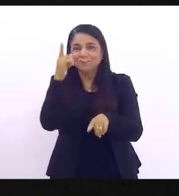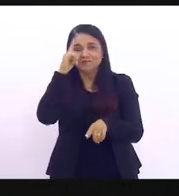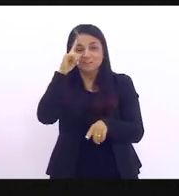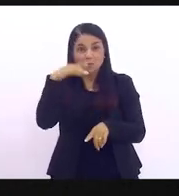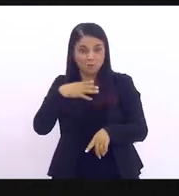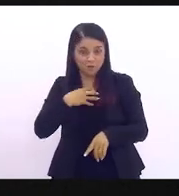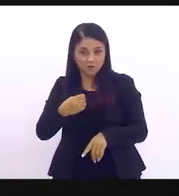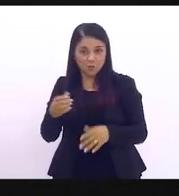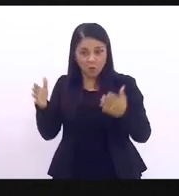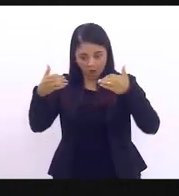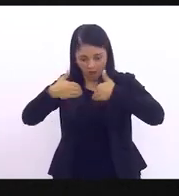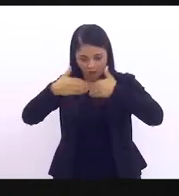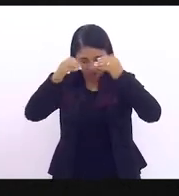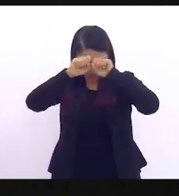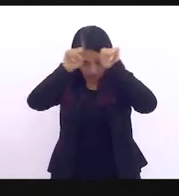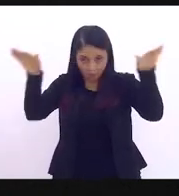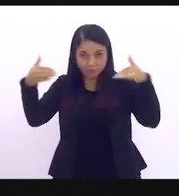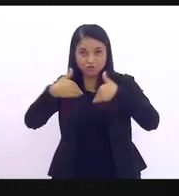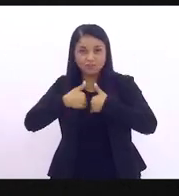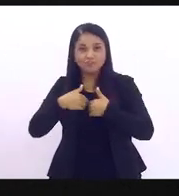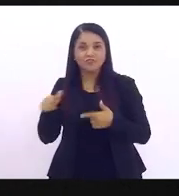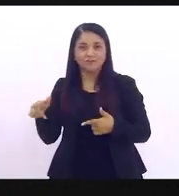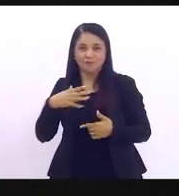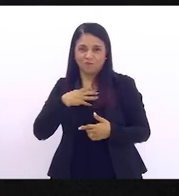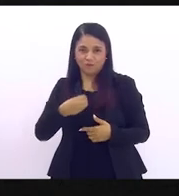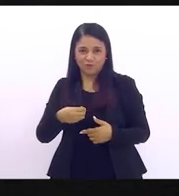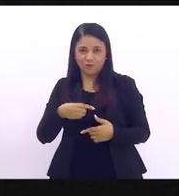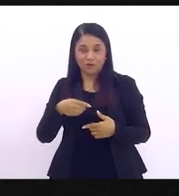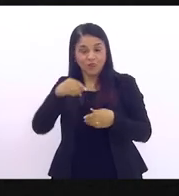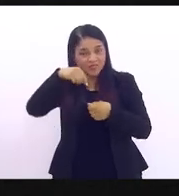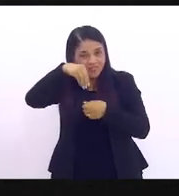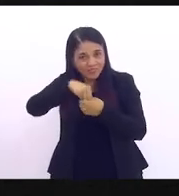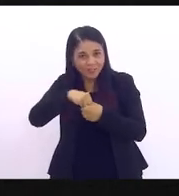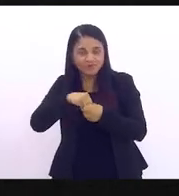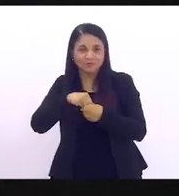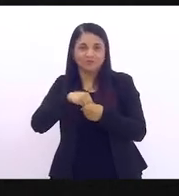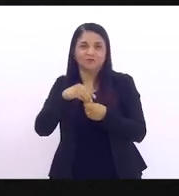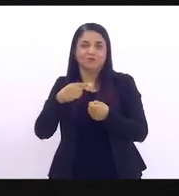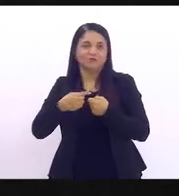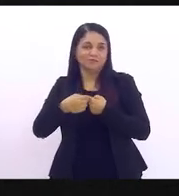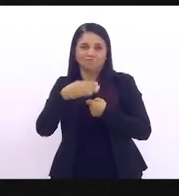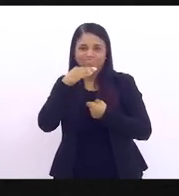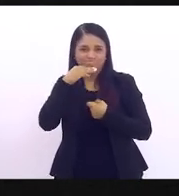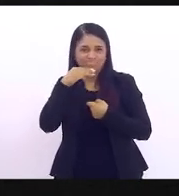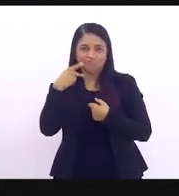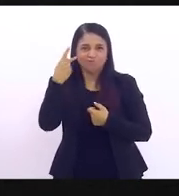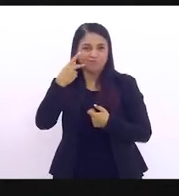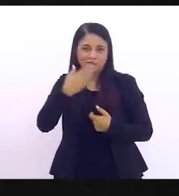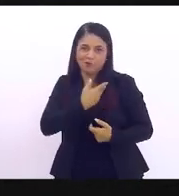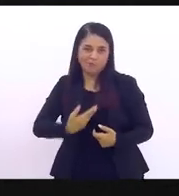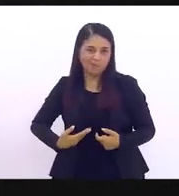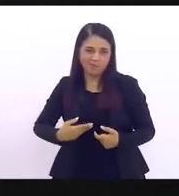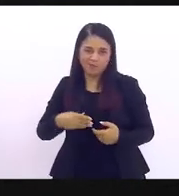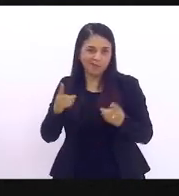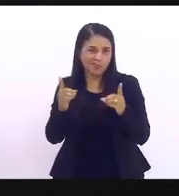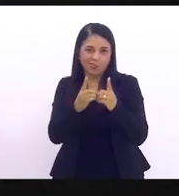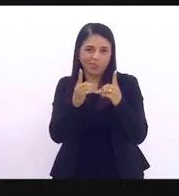filho tem autismo e infelizmente dentro do Município de Mangaratiba não existe política pública que atenda